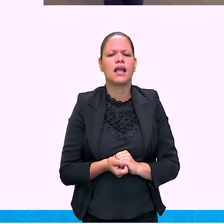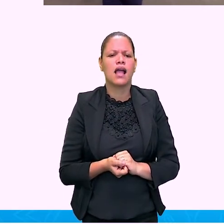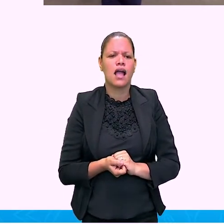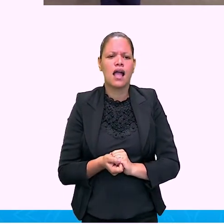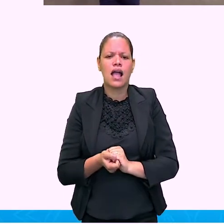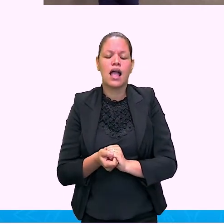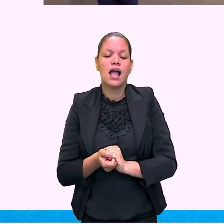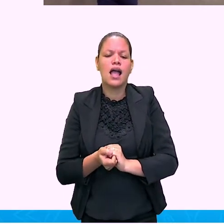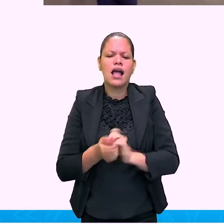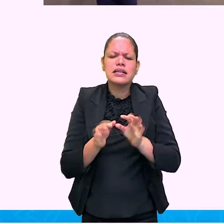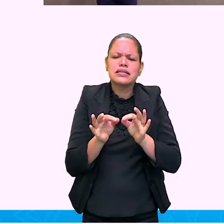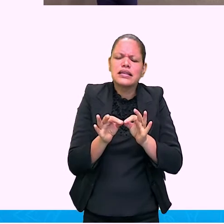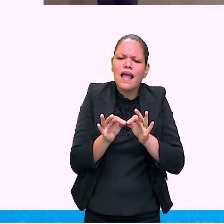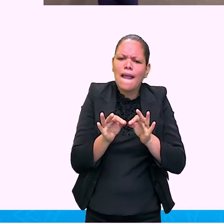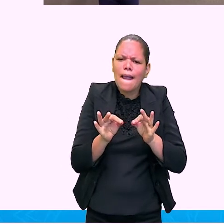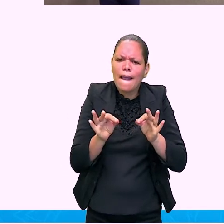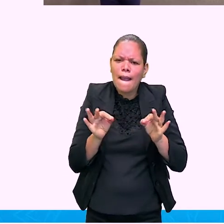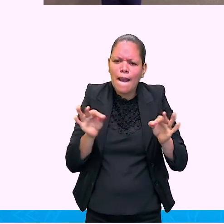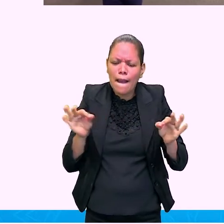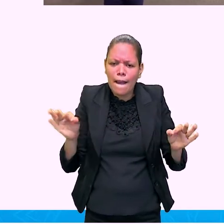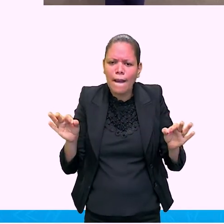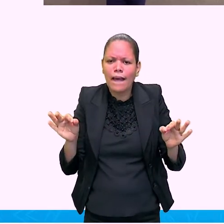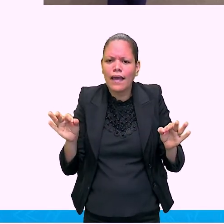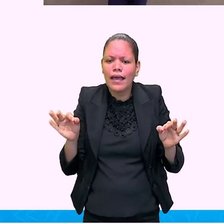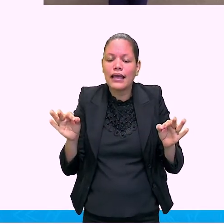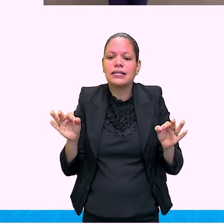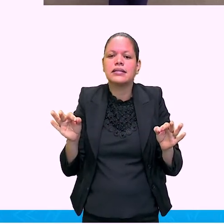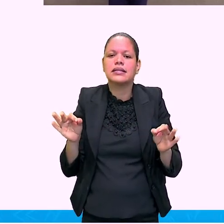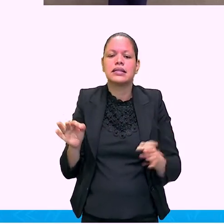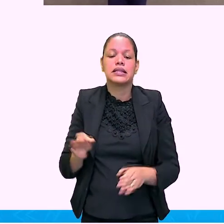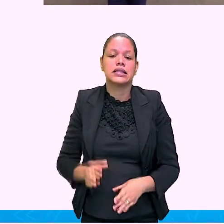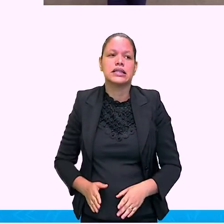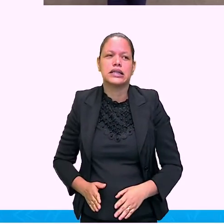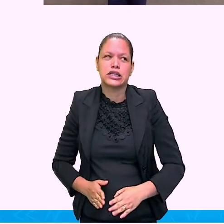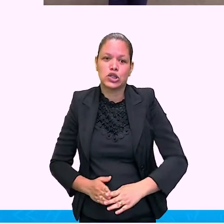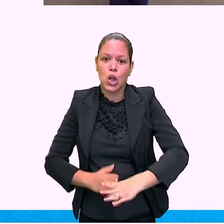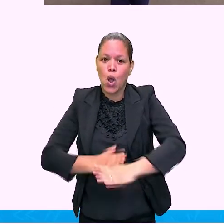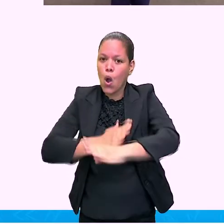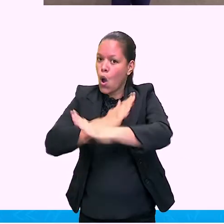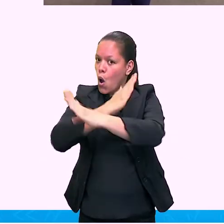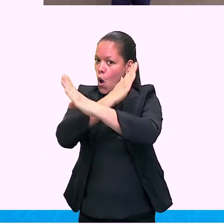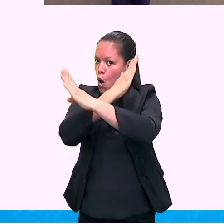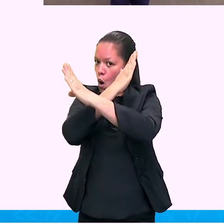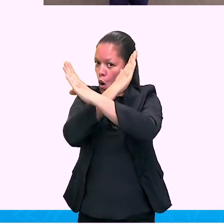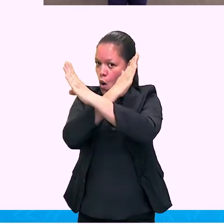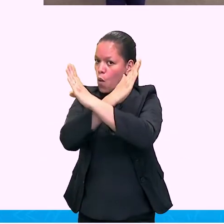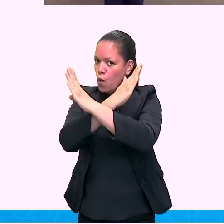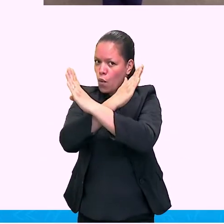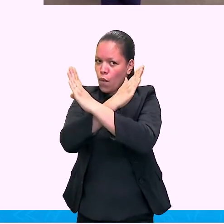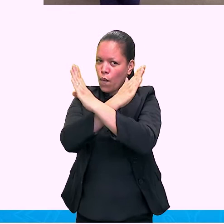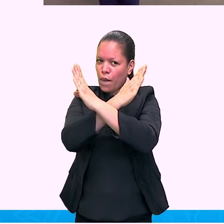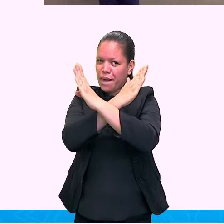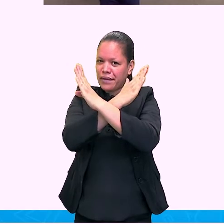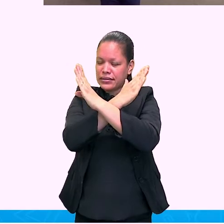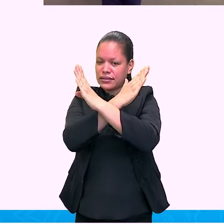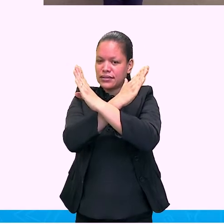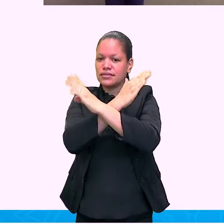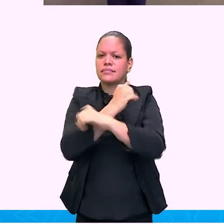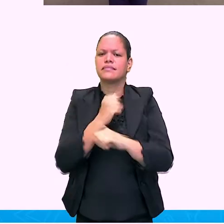as perpendiculares, pois as perpendiculares fazem parte deste conjunto de